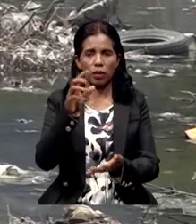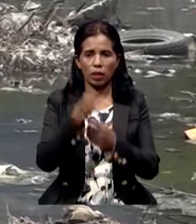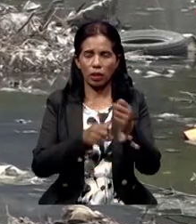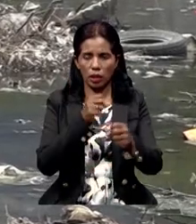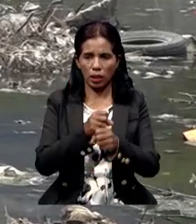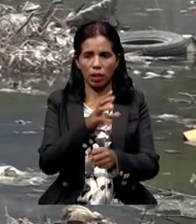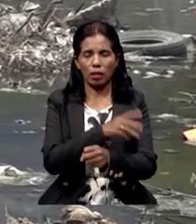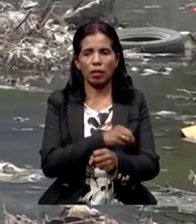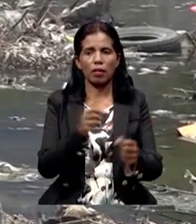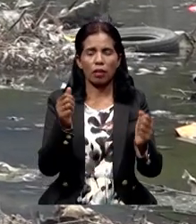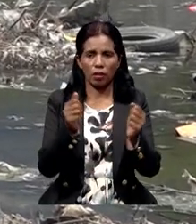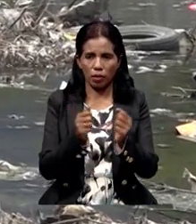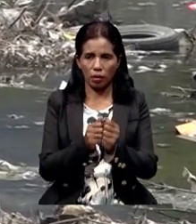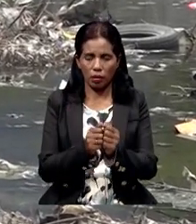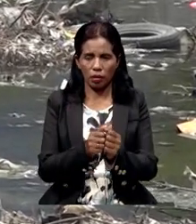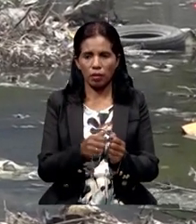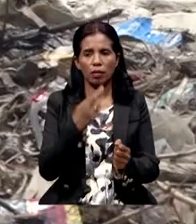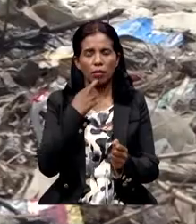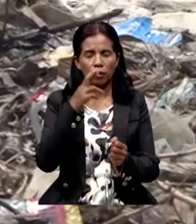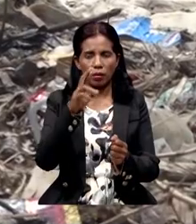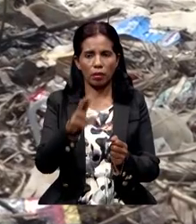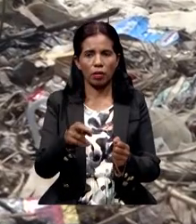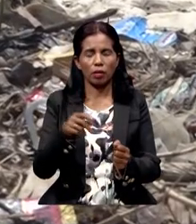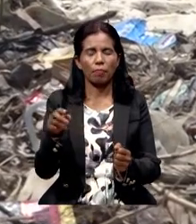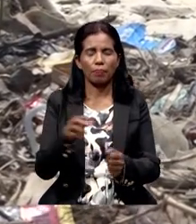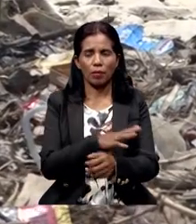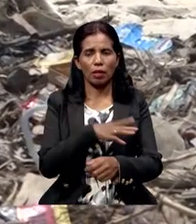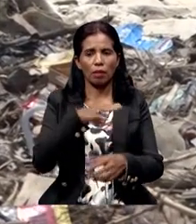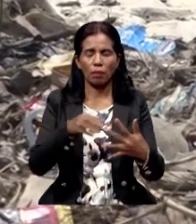tokon atus toluresin, corresponde ba lisu plástico no